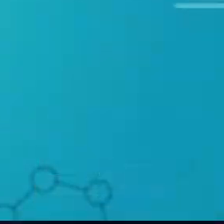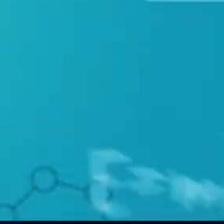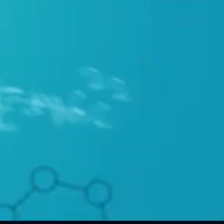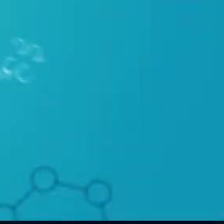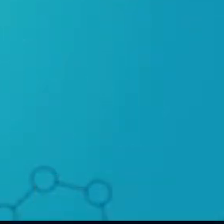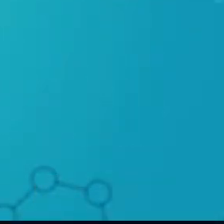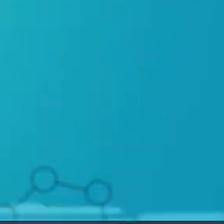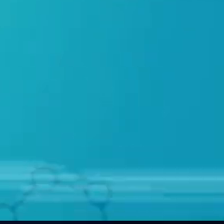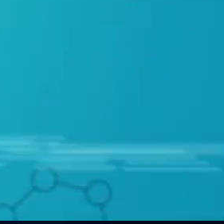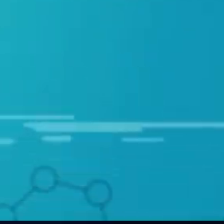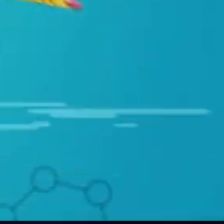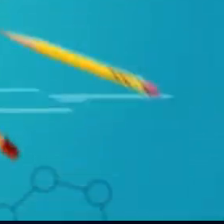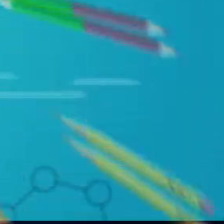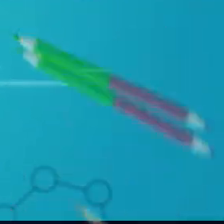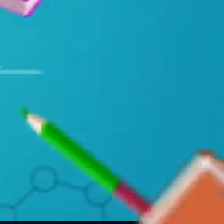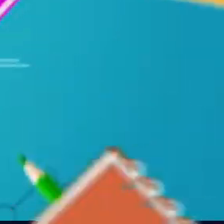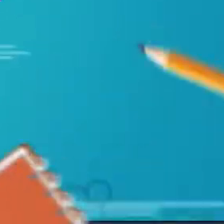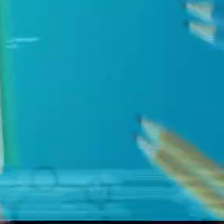Música